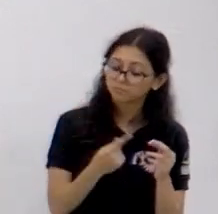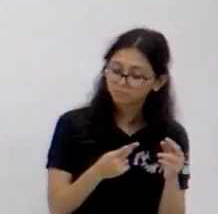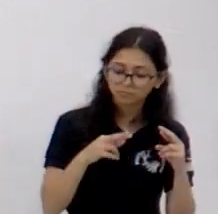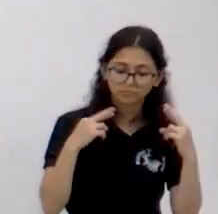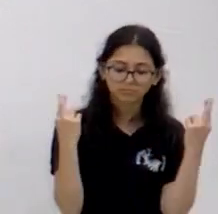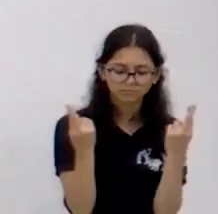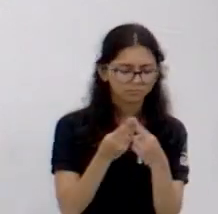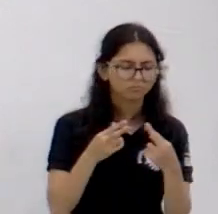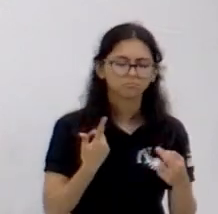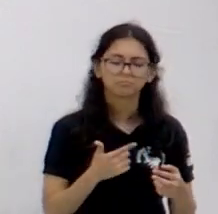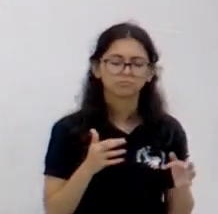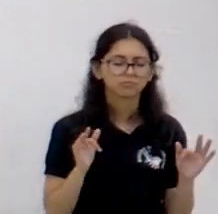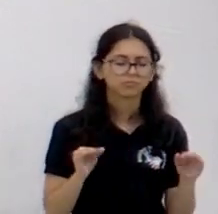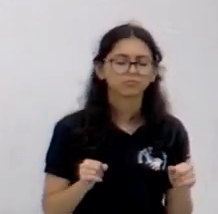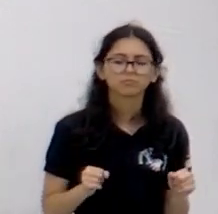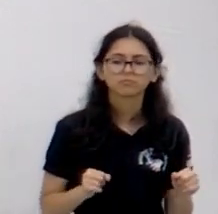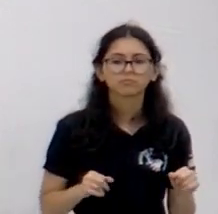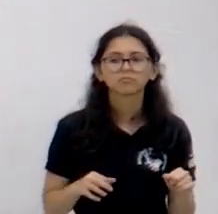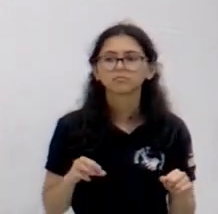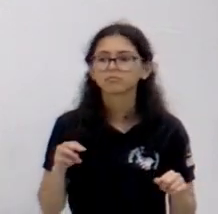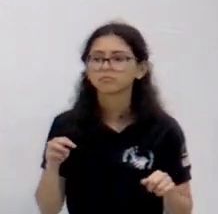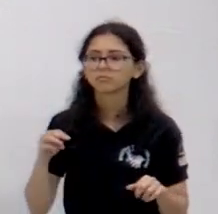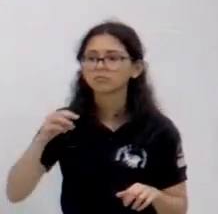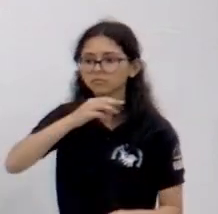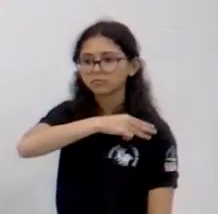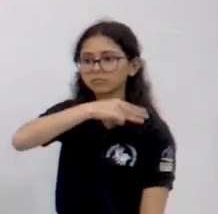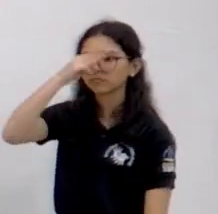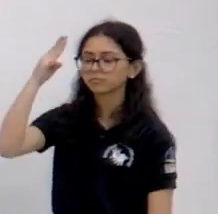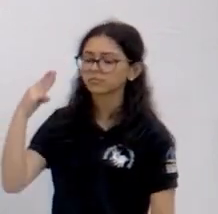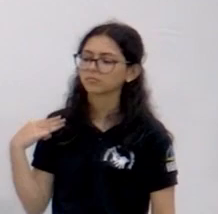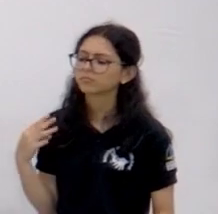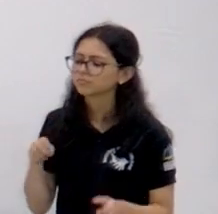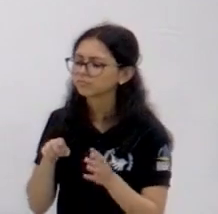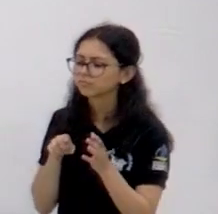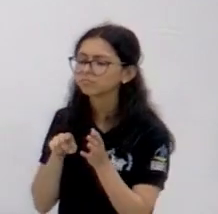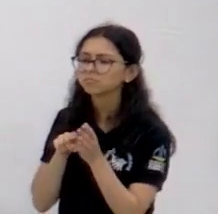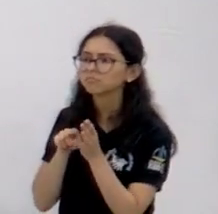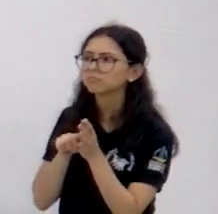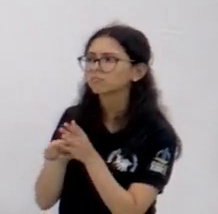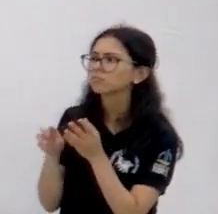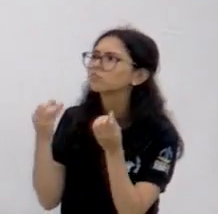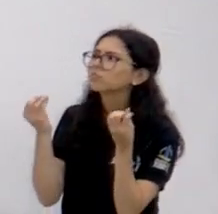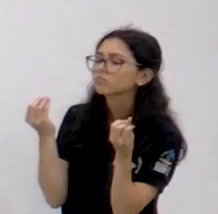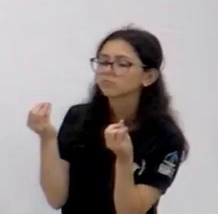como será isso? Pois não tenho relação com homem algum.